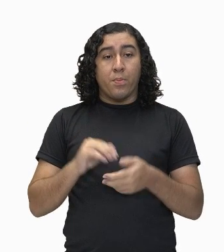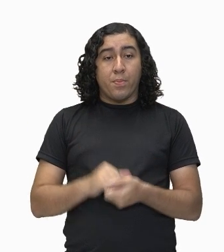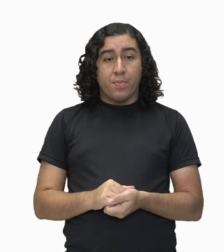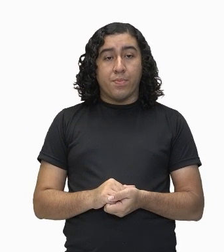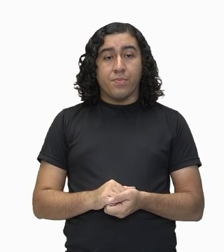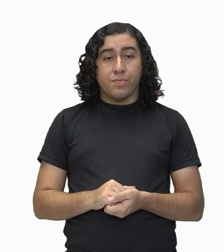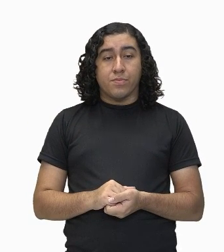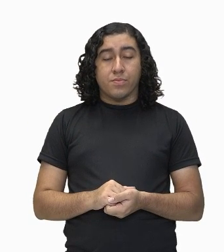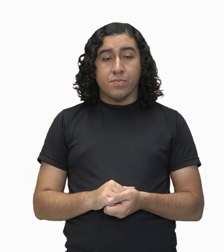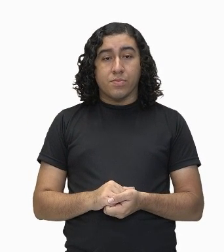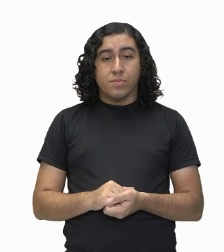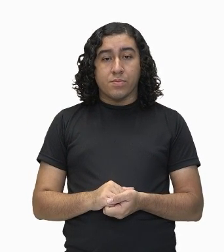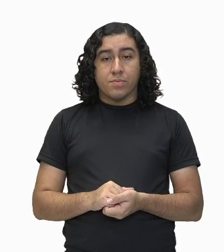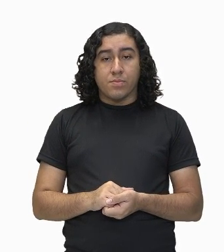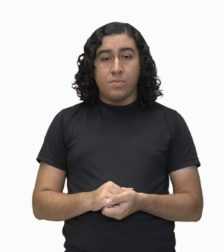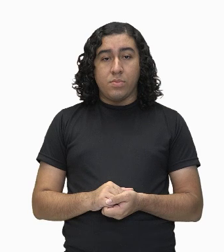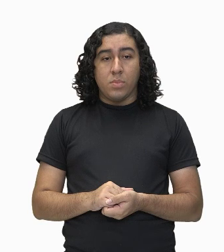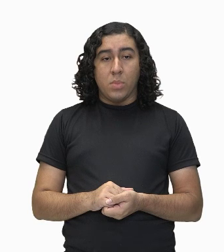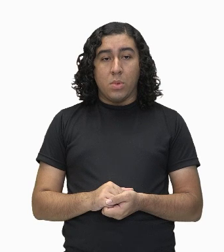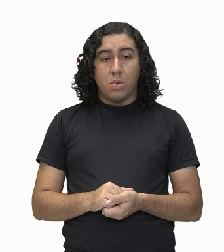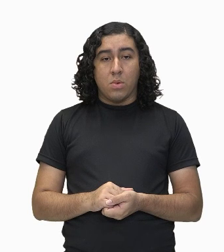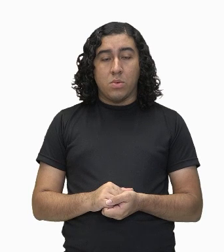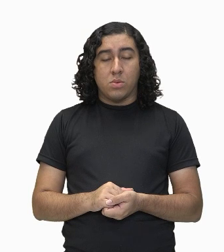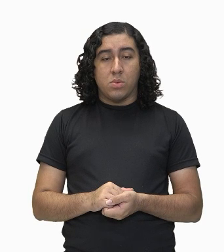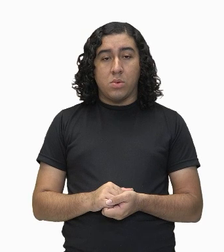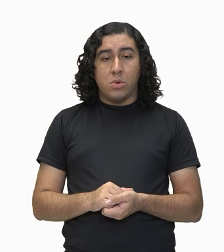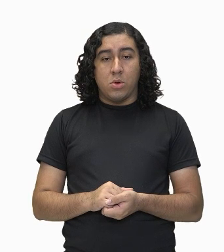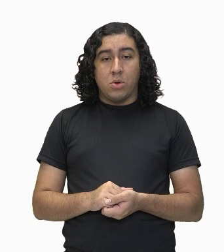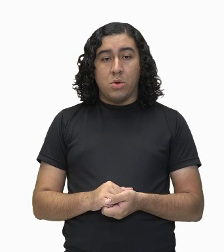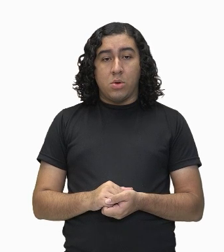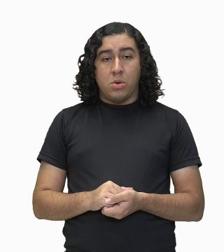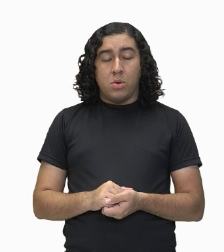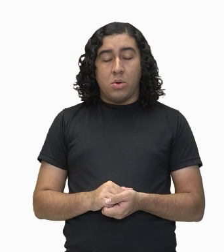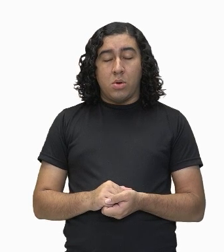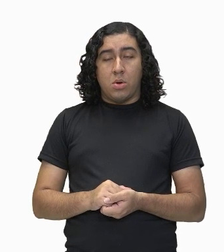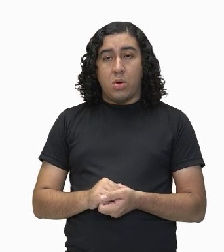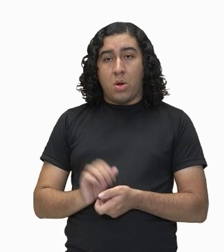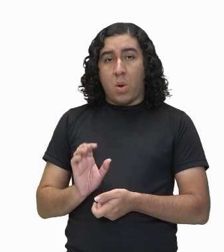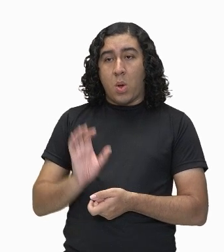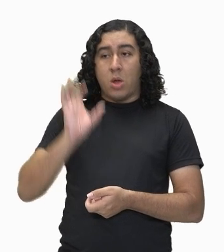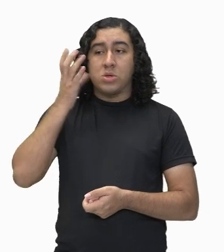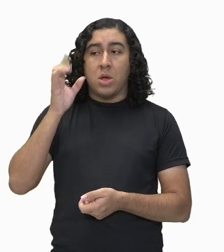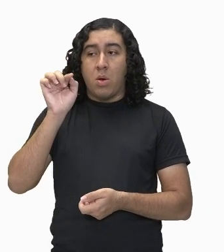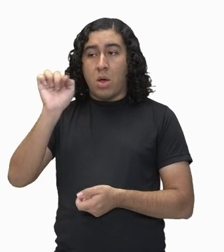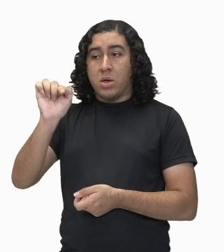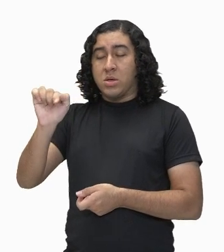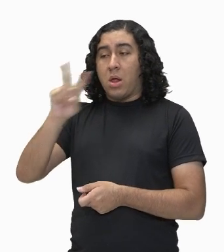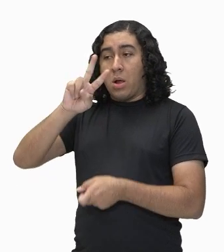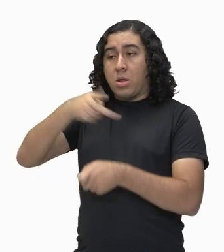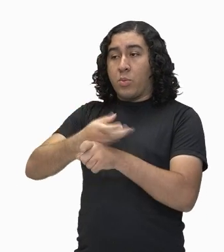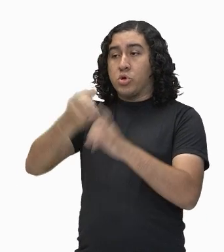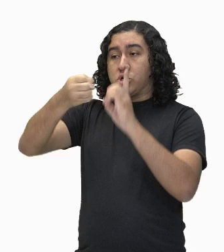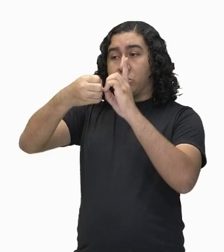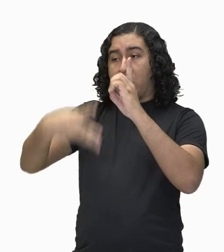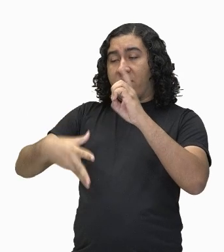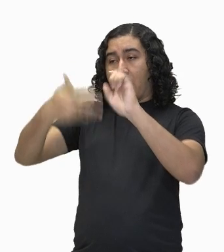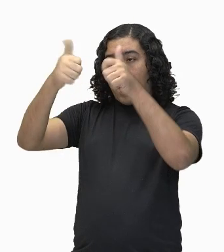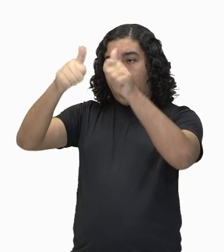vai descrever os fenômenos tais como eles aparecem para a